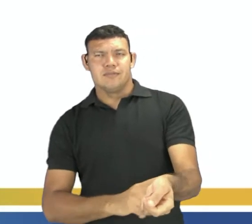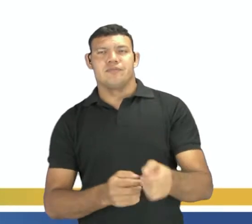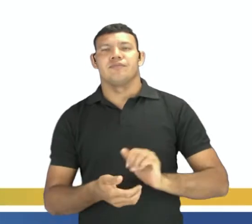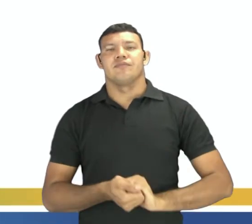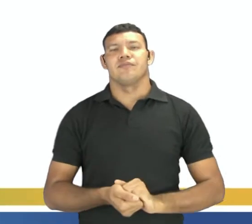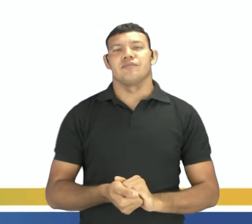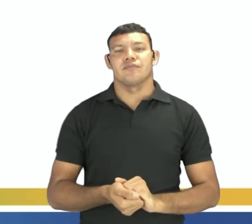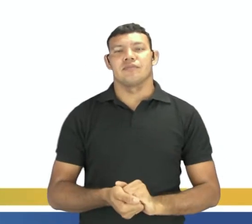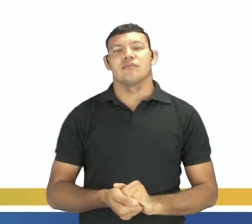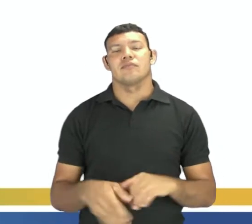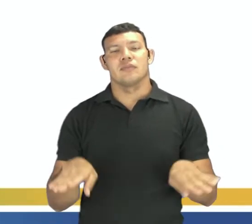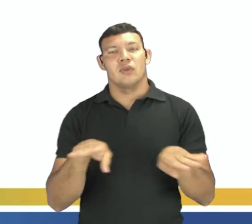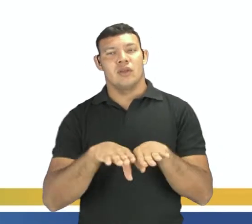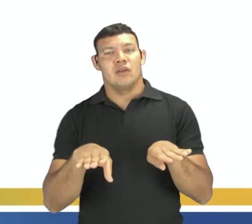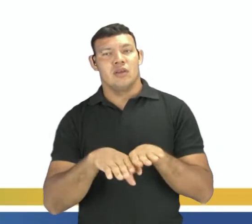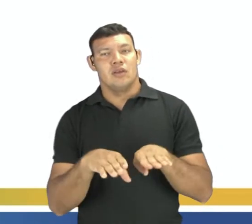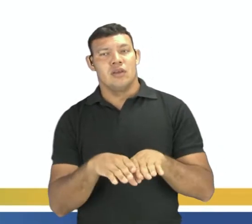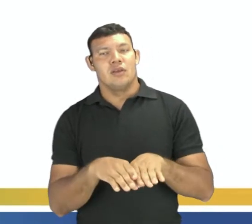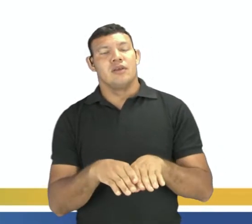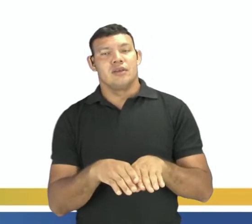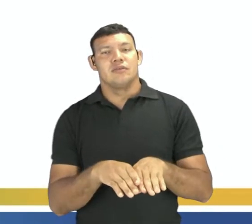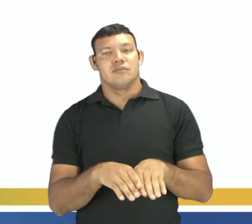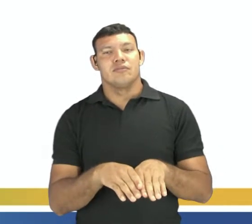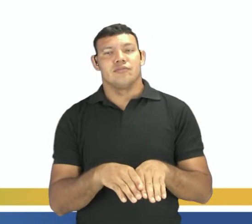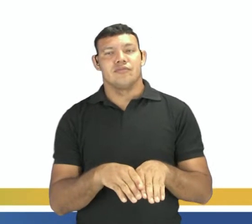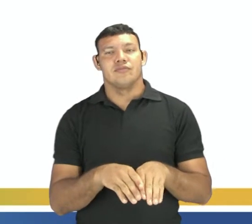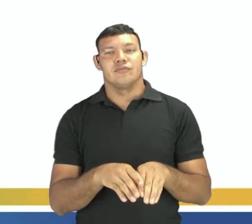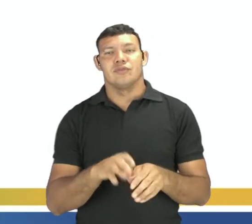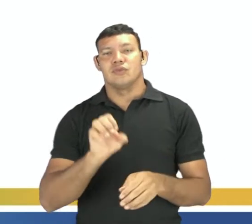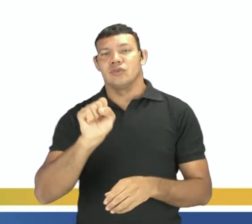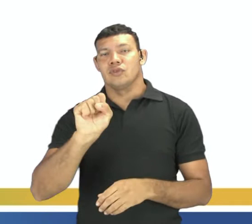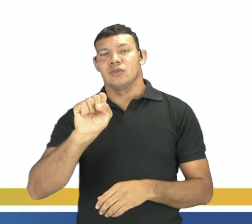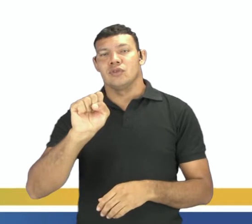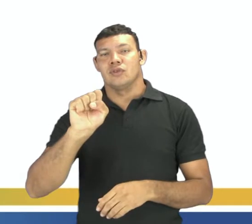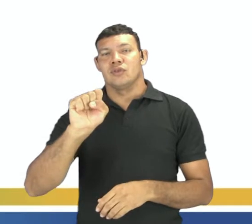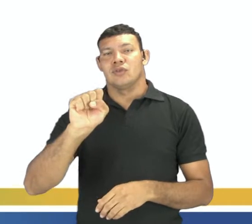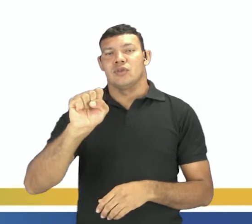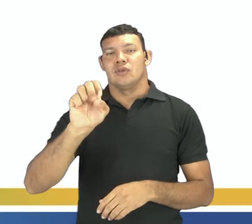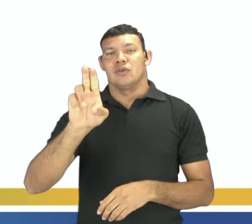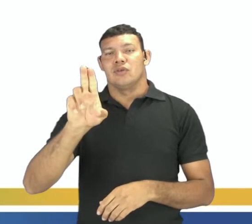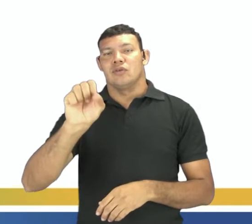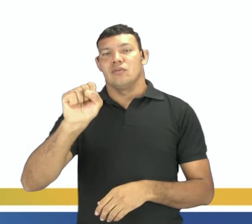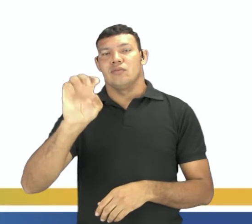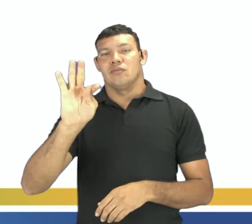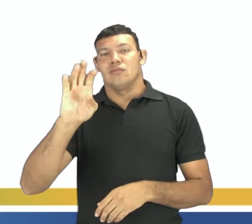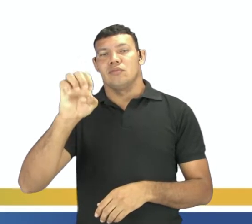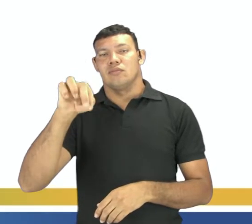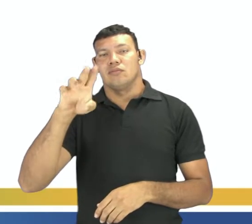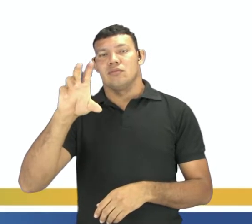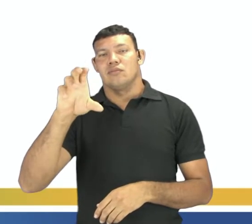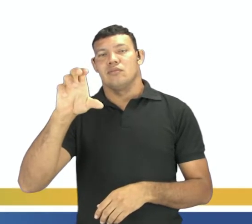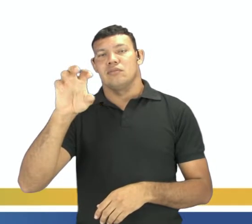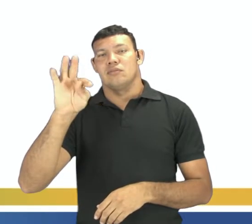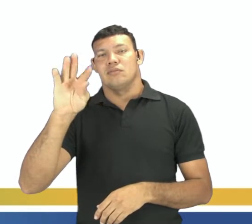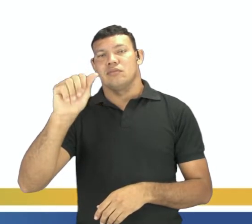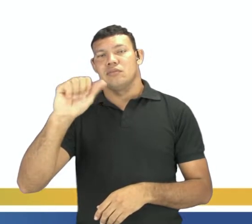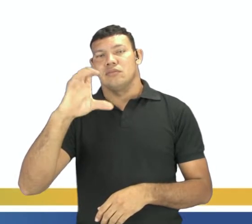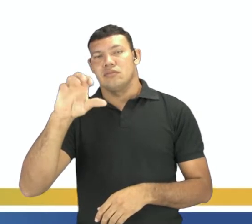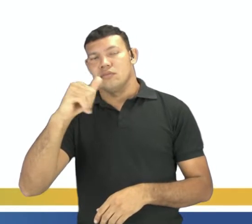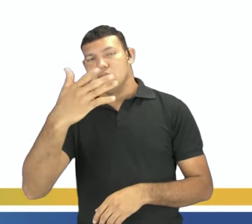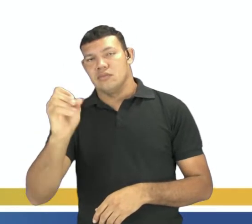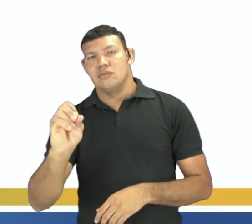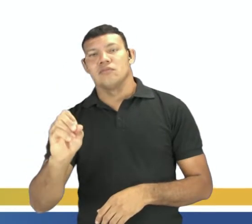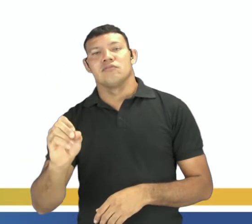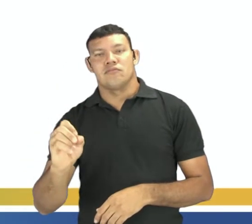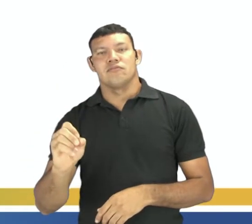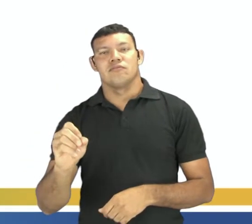na sustentação dos tecidos ósseos, um exemplo, tecidos ósseos e a cartilaginoso. Também na